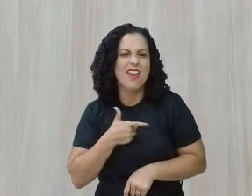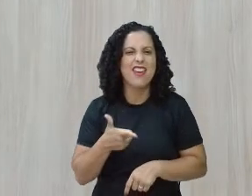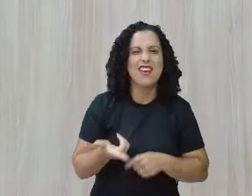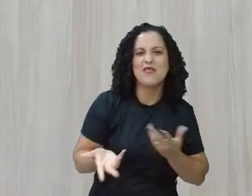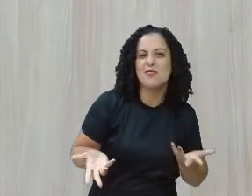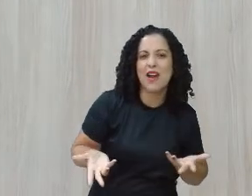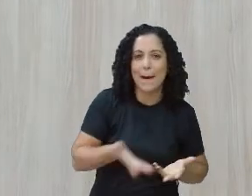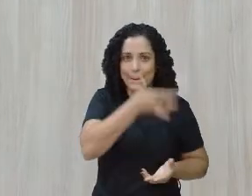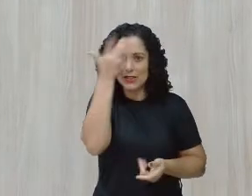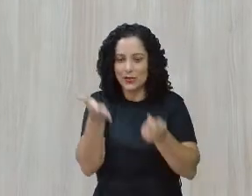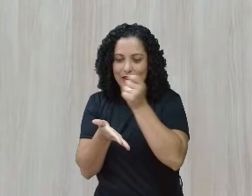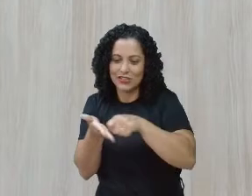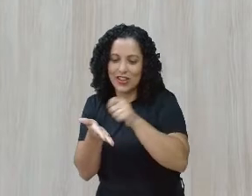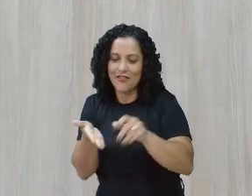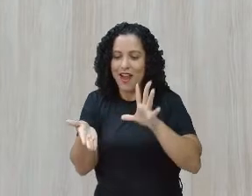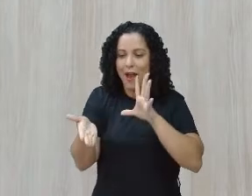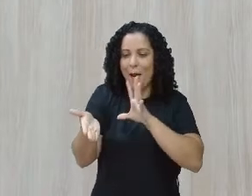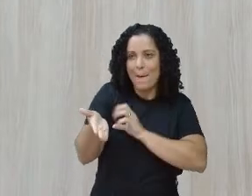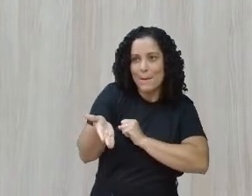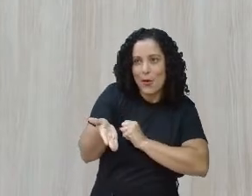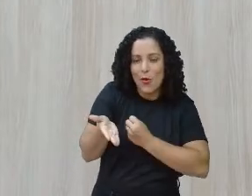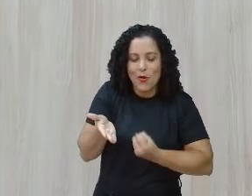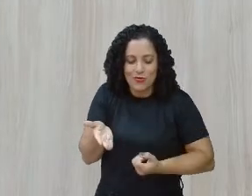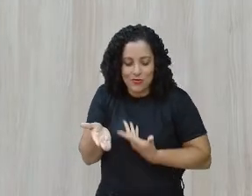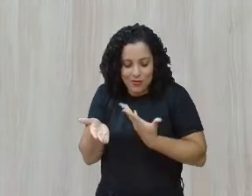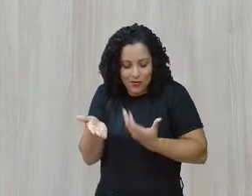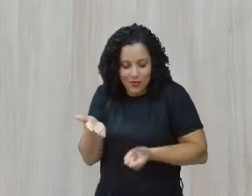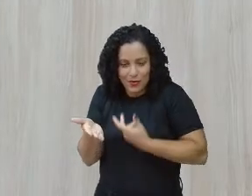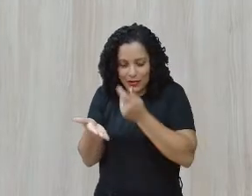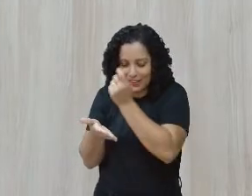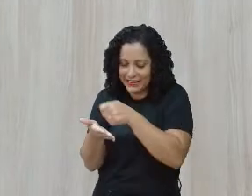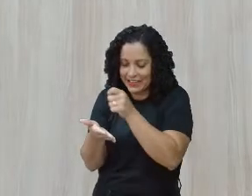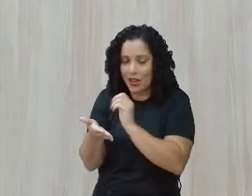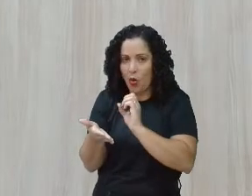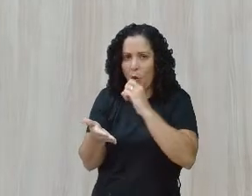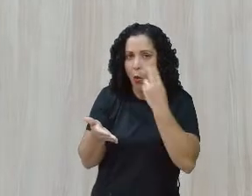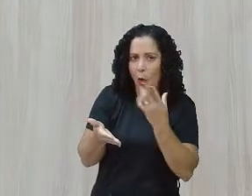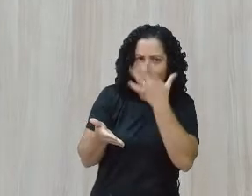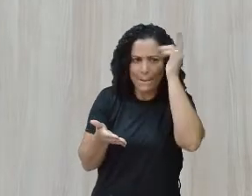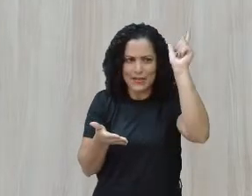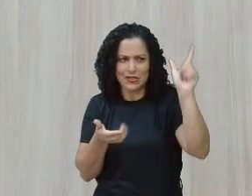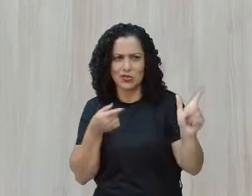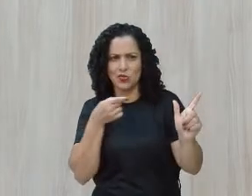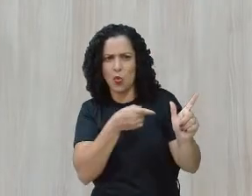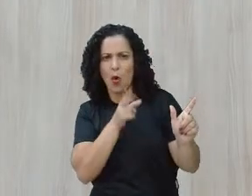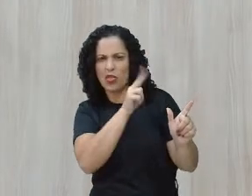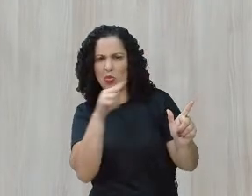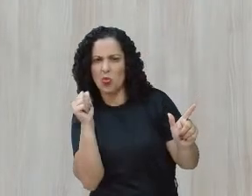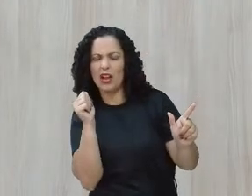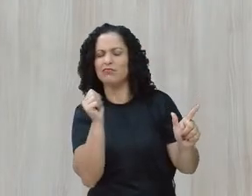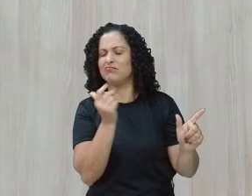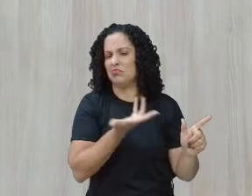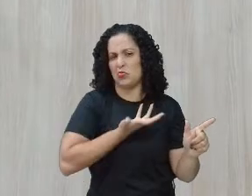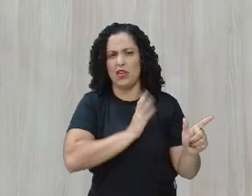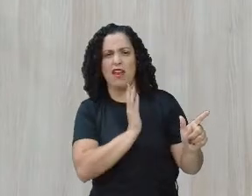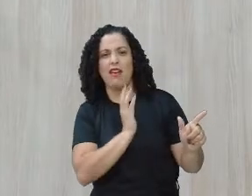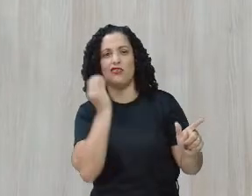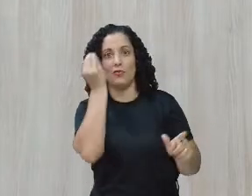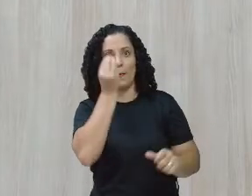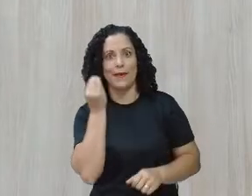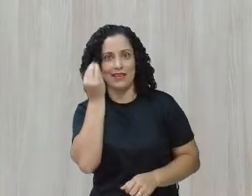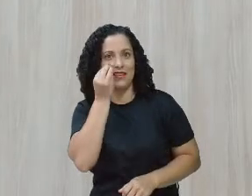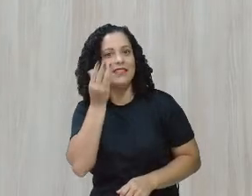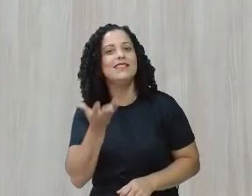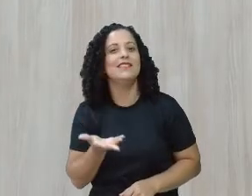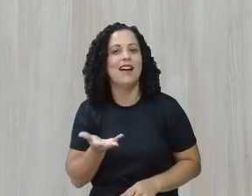a cartinha de amor, que está confessando os seus sentimentos, as suas emoções, ou aquela que não se permite viver essa experiência, que